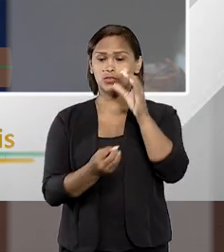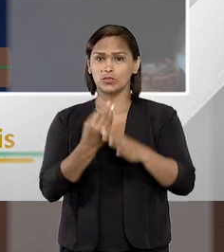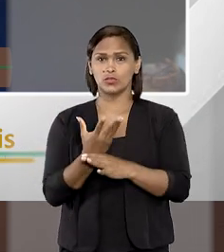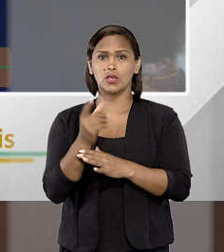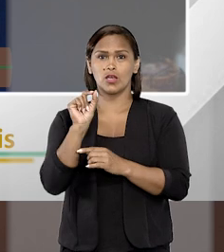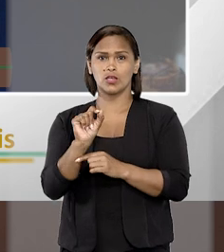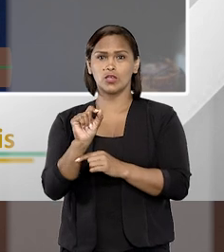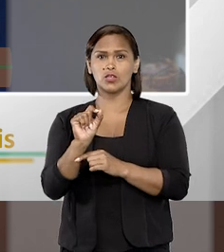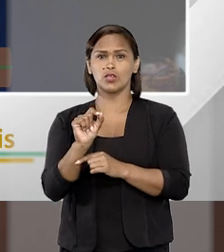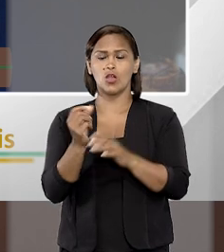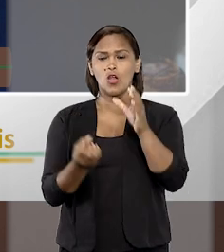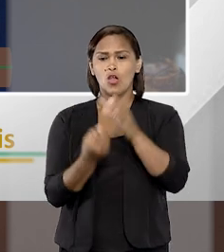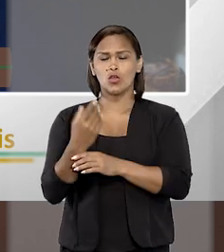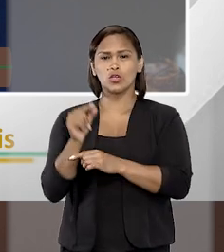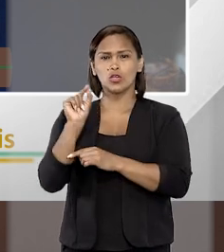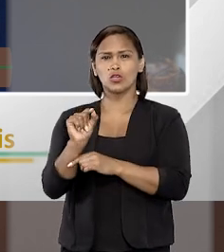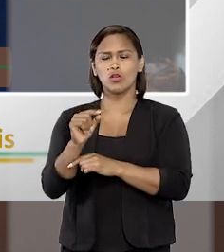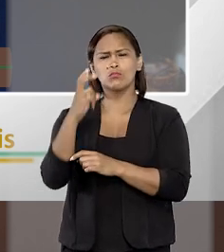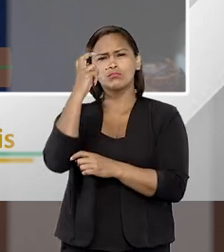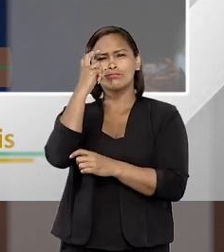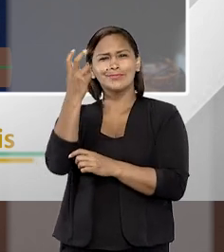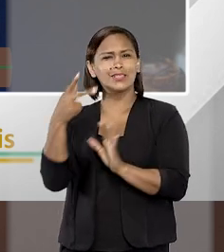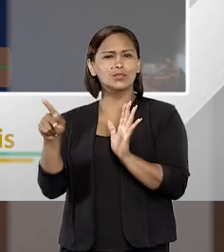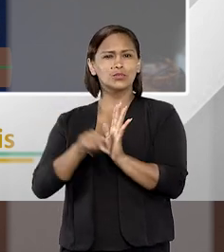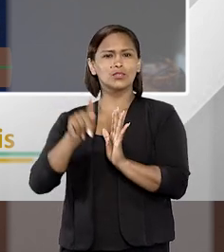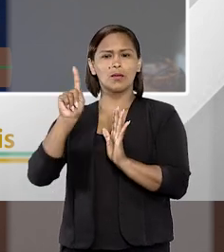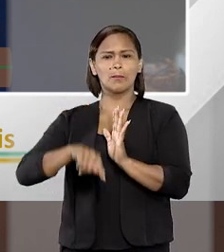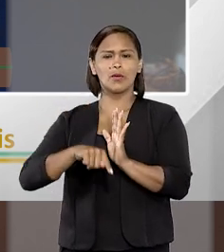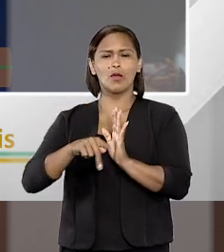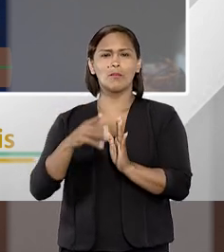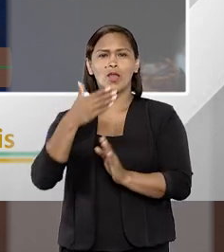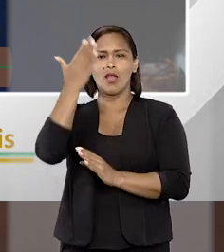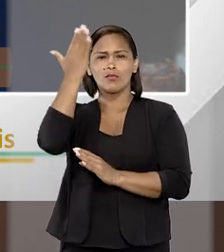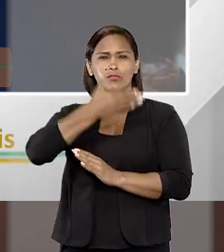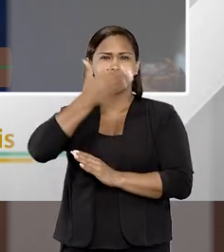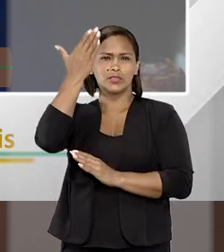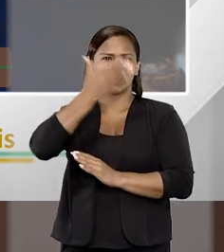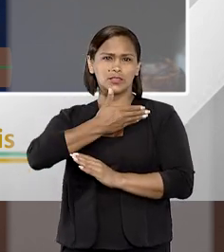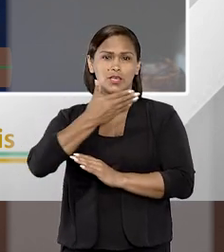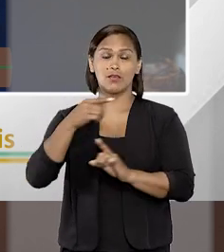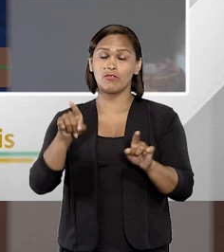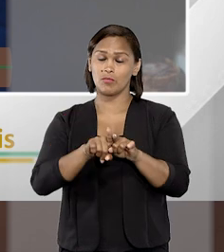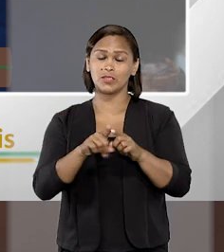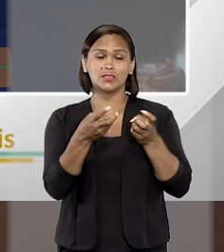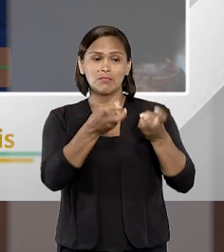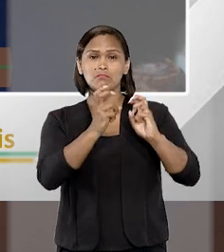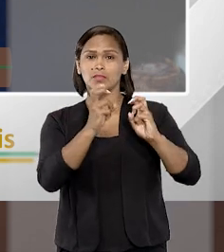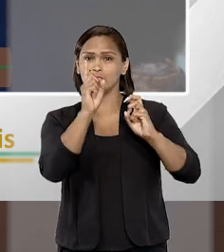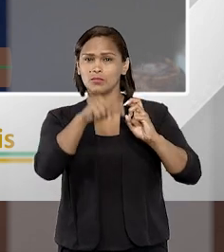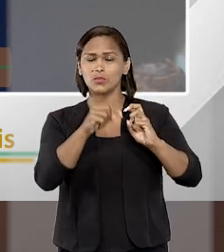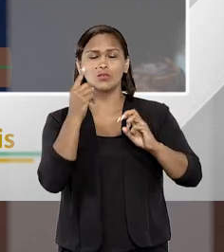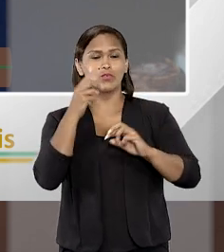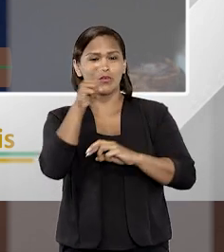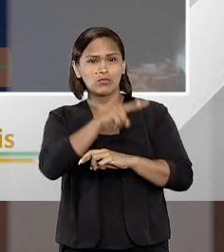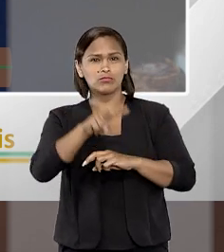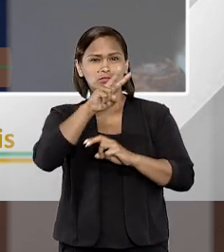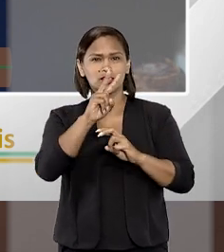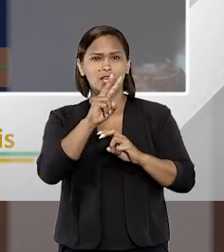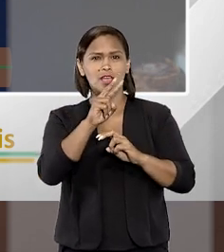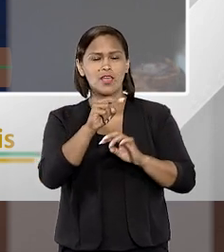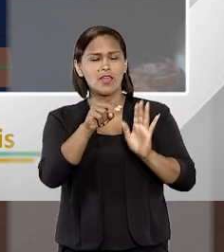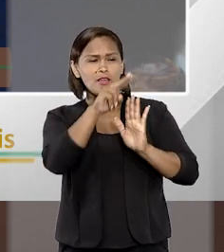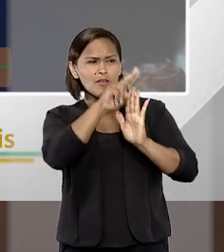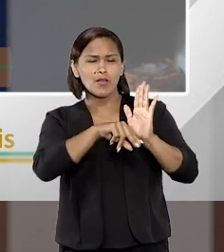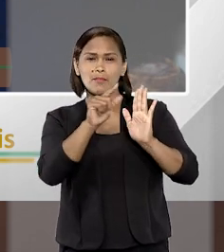criou o João uma uma cultura invisível muitas vezes mas que é perceptível quando você nota